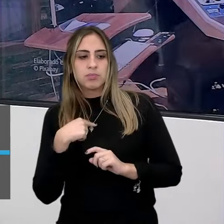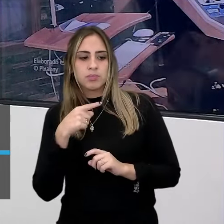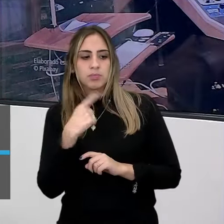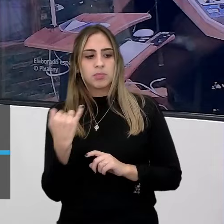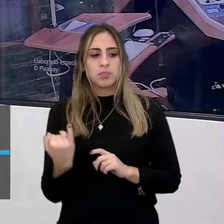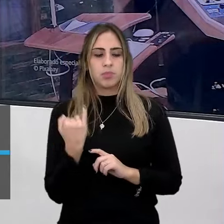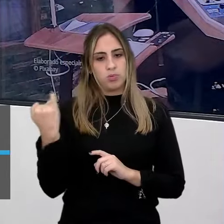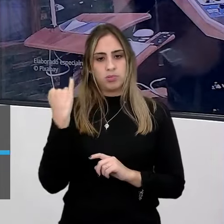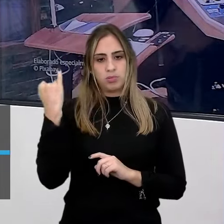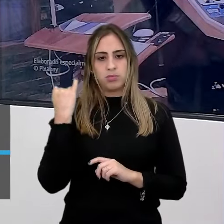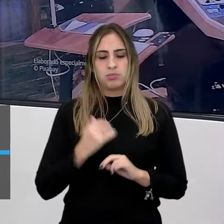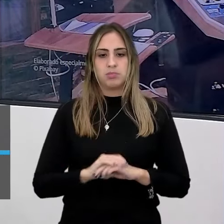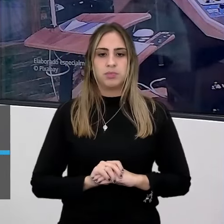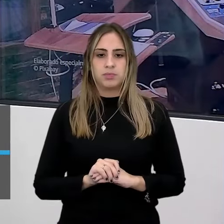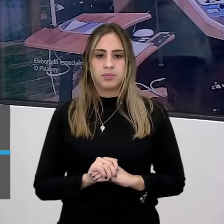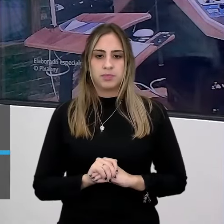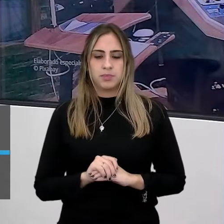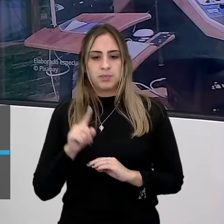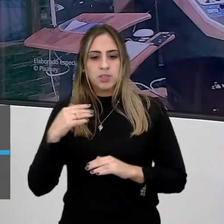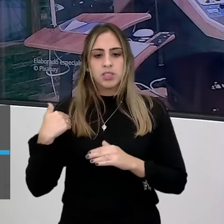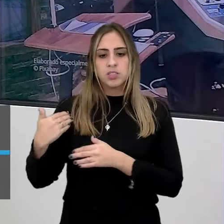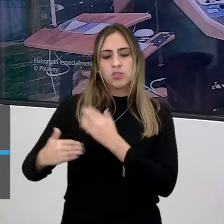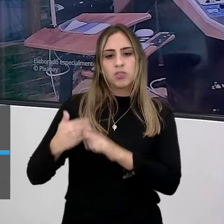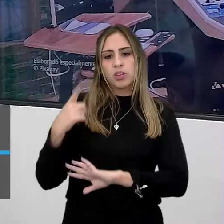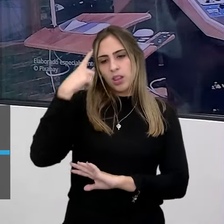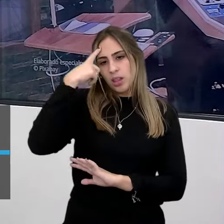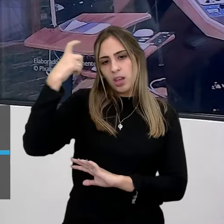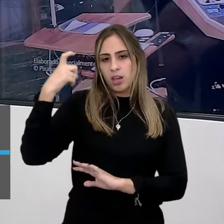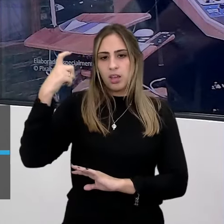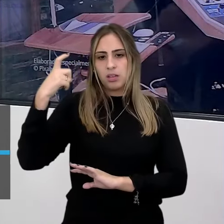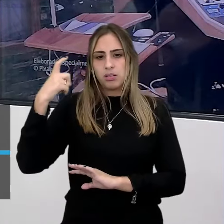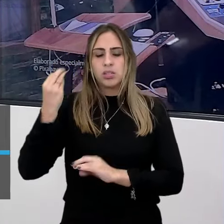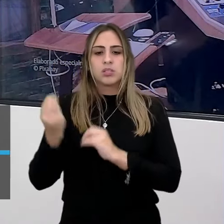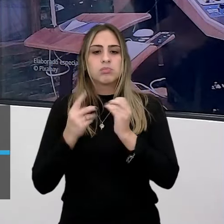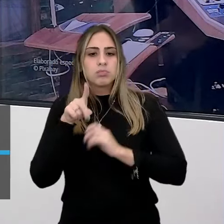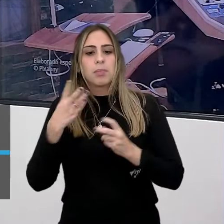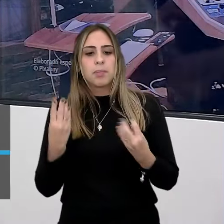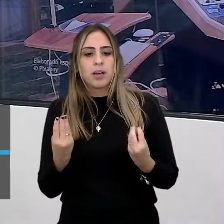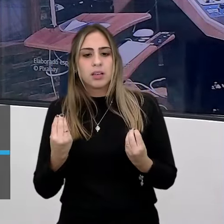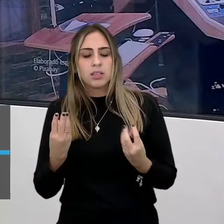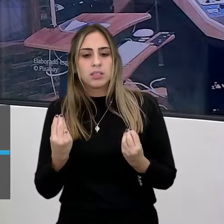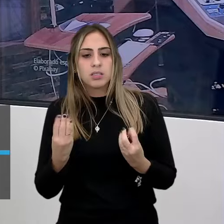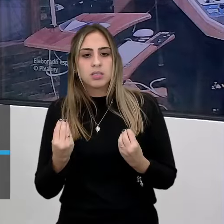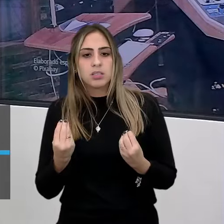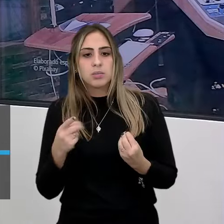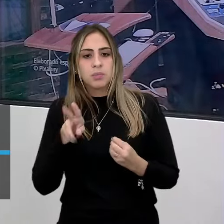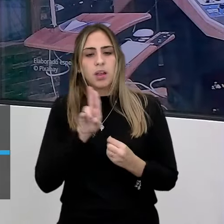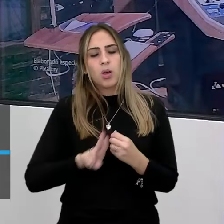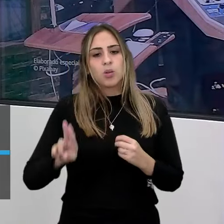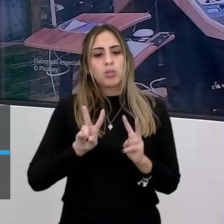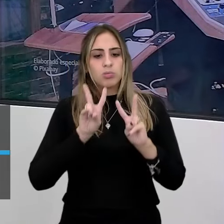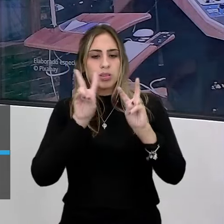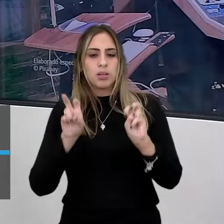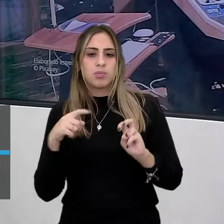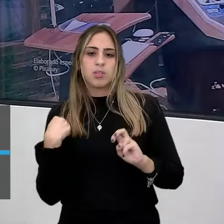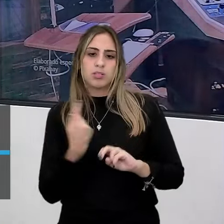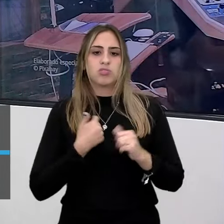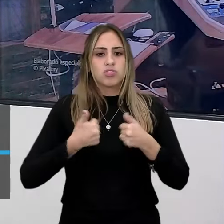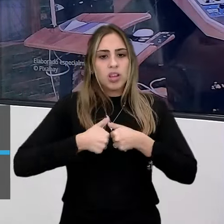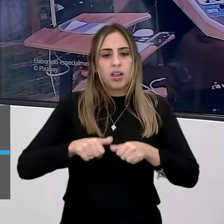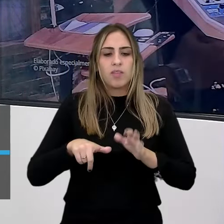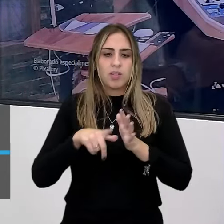importante na Bauhaus ele começa a desenvolver ideias que estão bastante assim digamos para usar o termo que a gente já tava